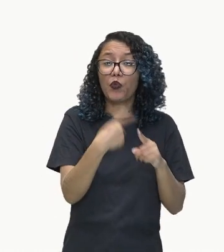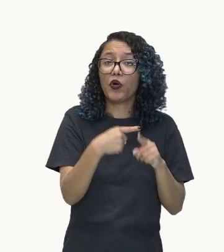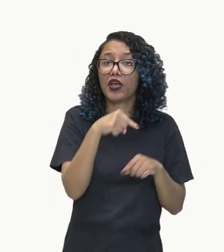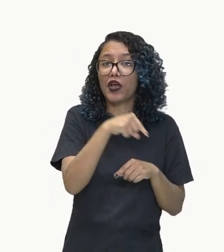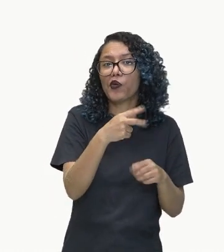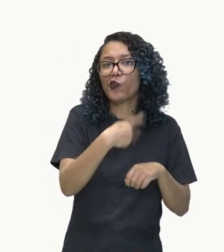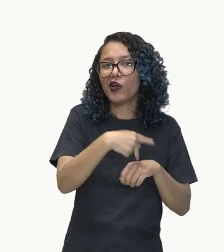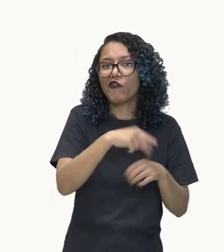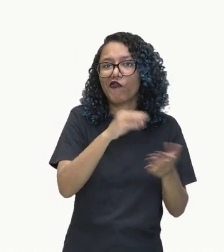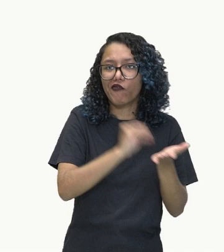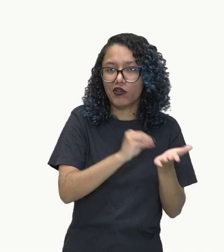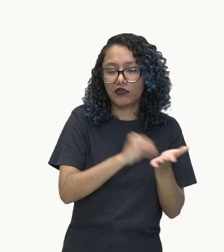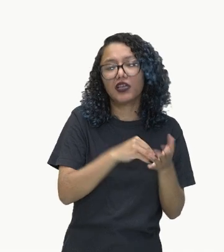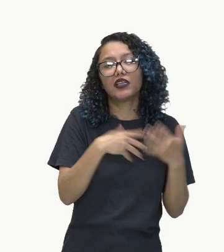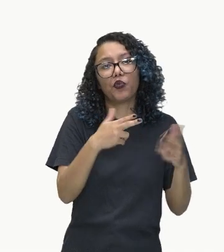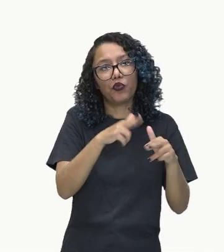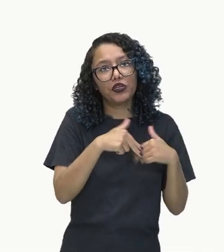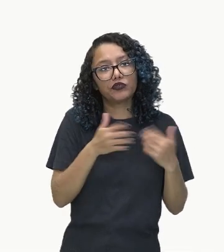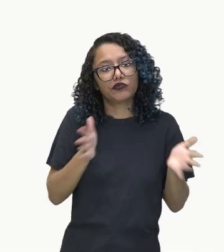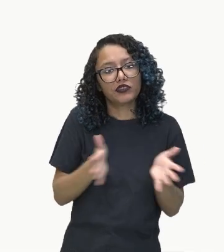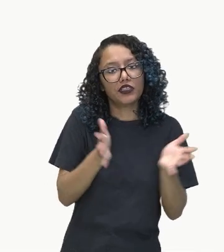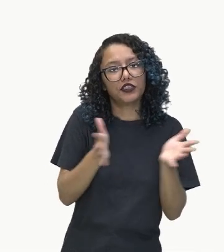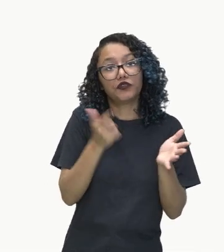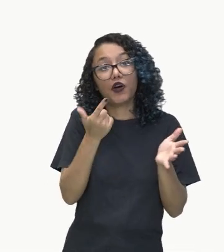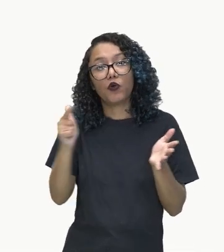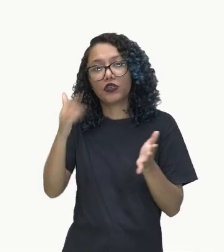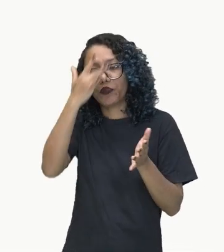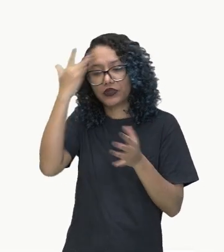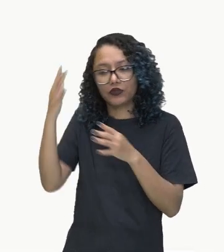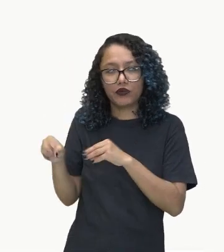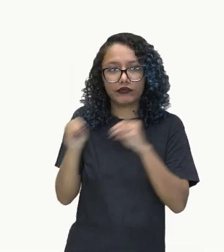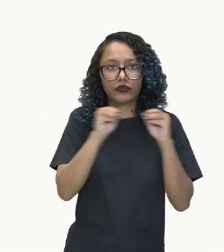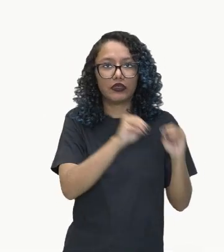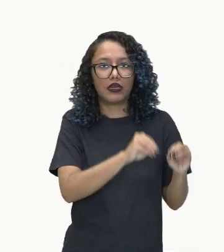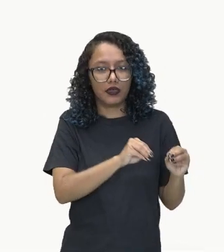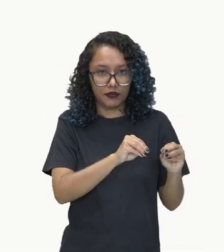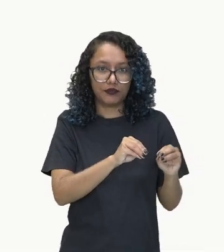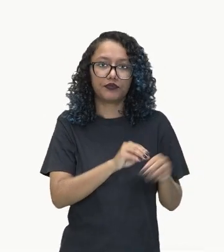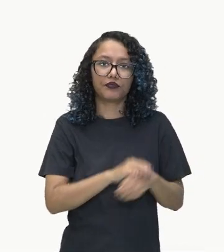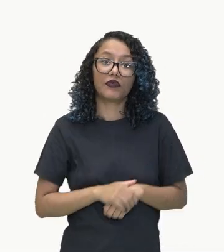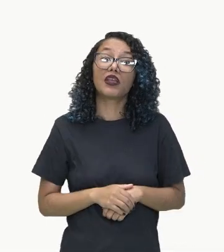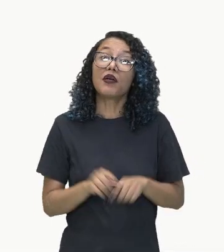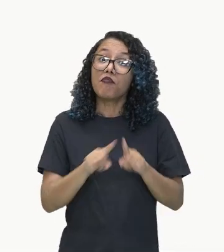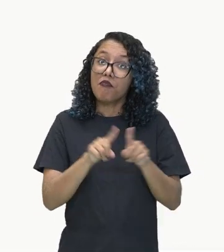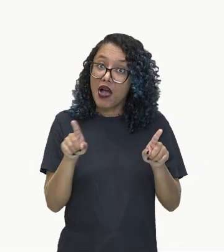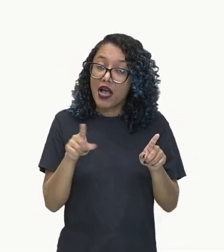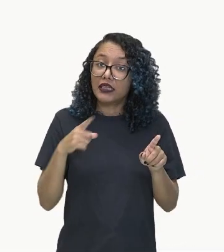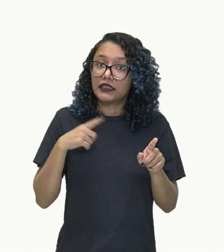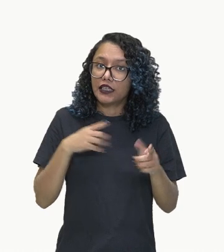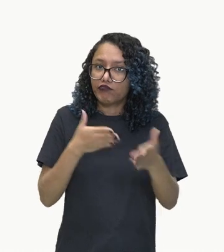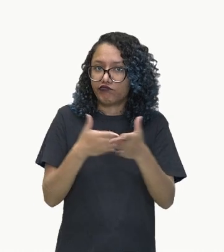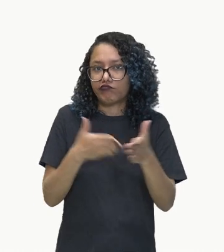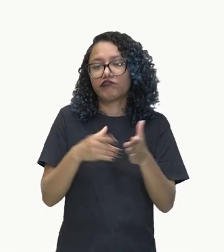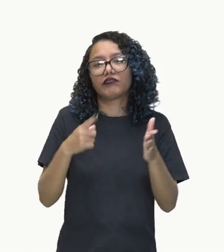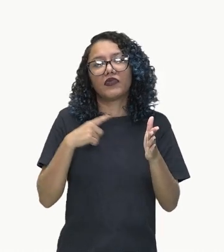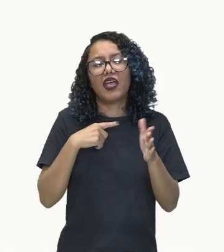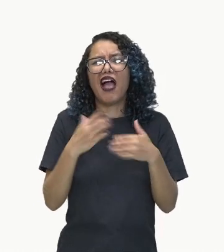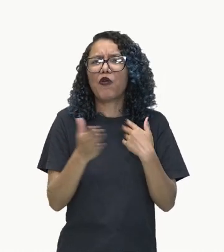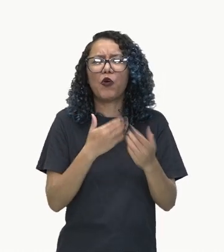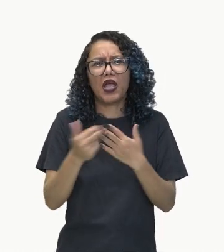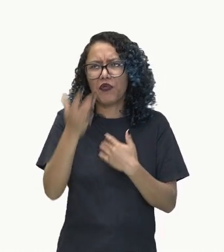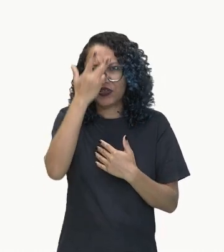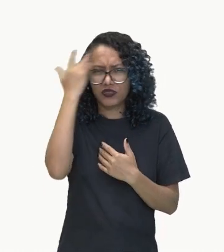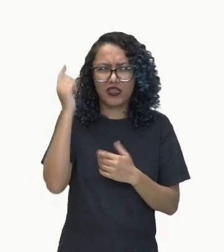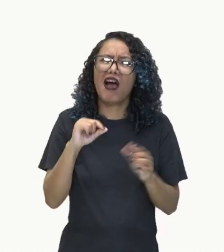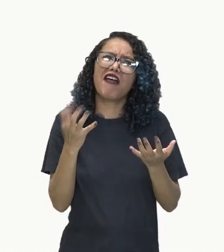entanto, é importante destacar que vão existir restrições. Não é qualquer pessoa, eu quero ir